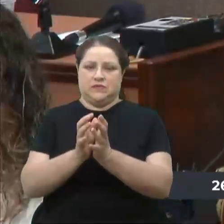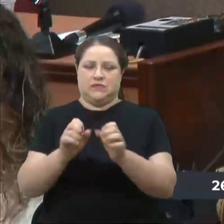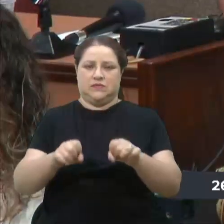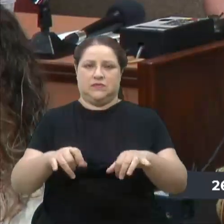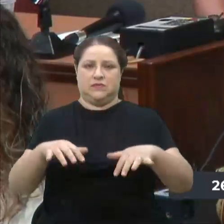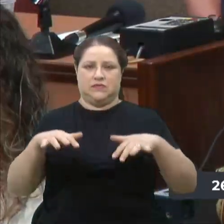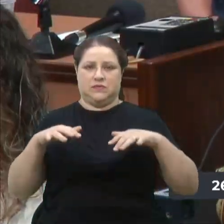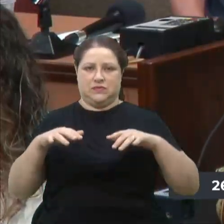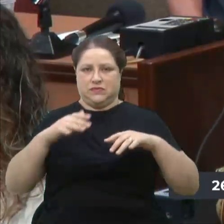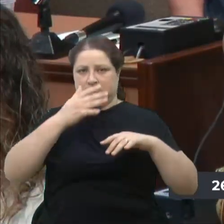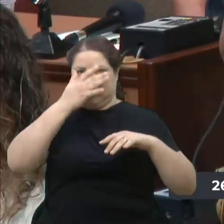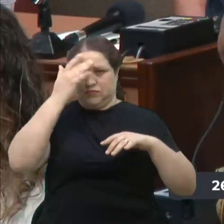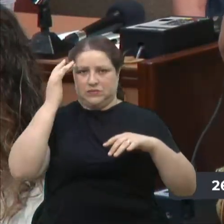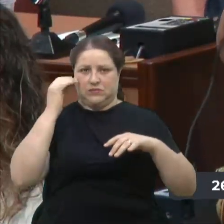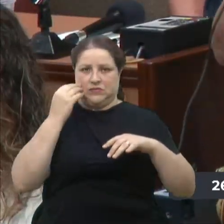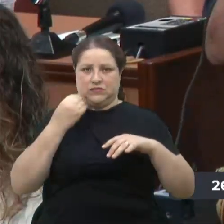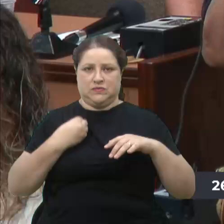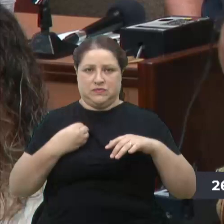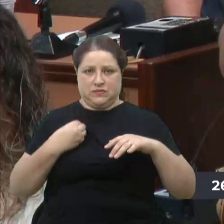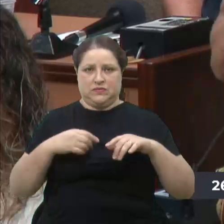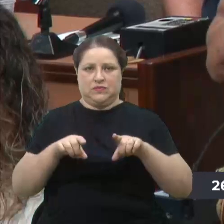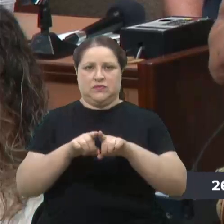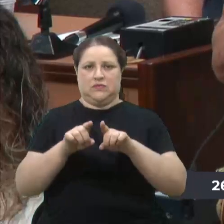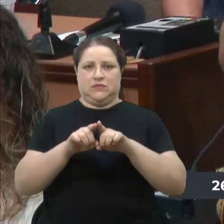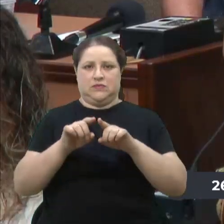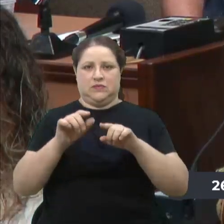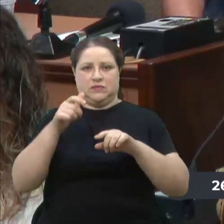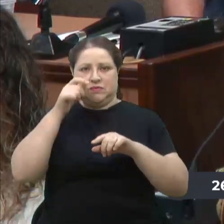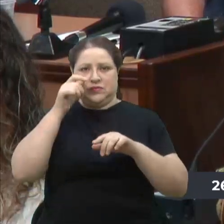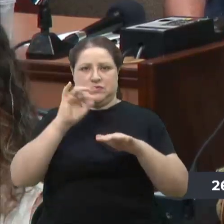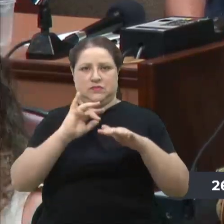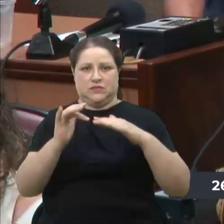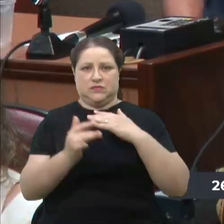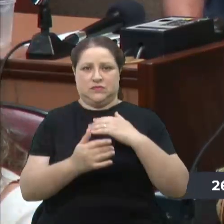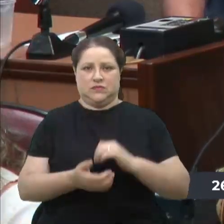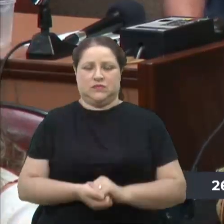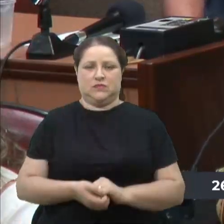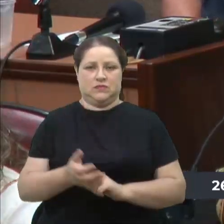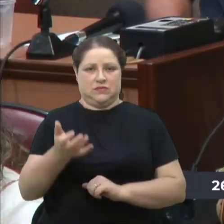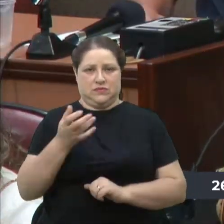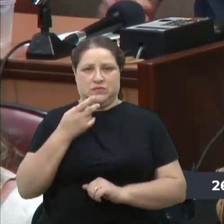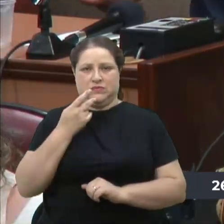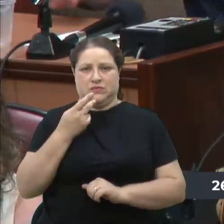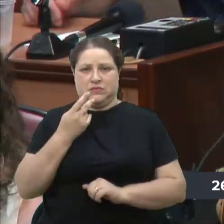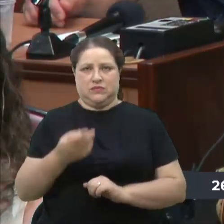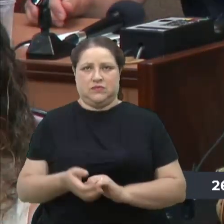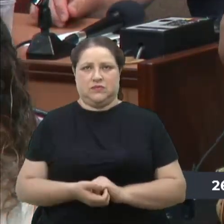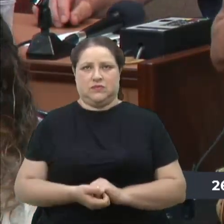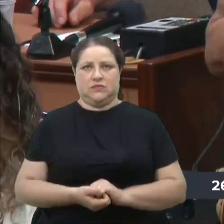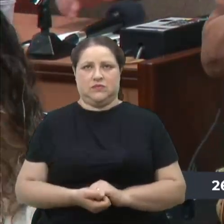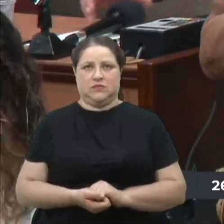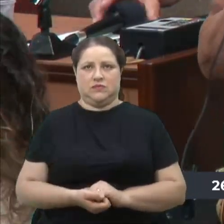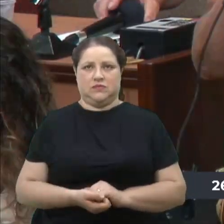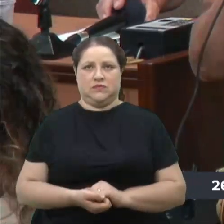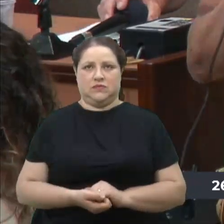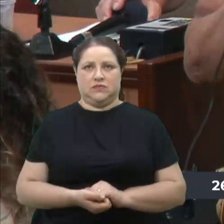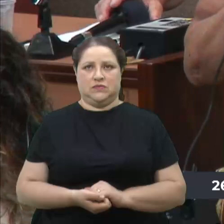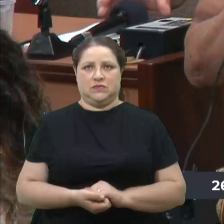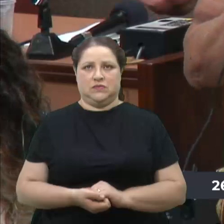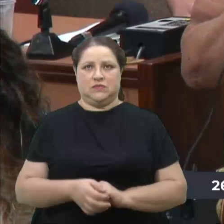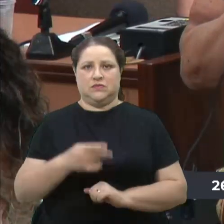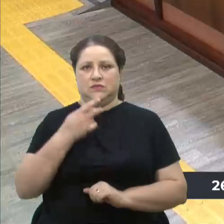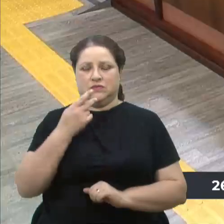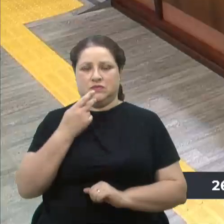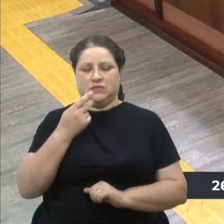através das redes sociais Eu também gostaria que de me manifestar e dizer que